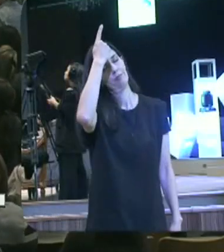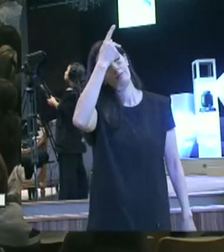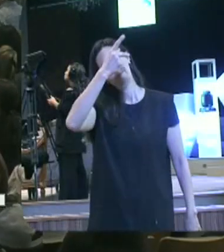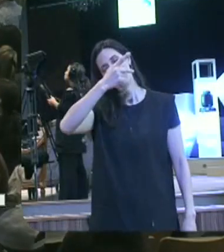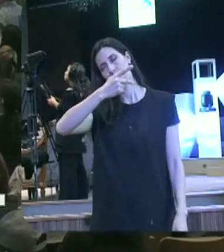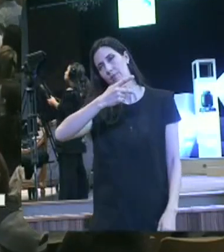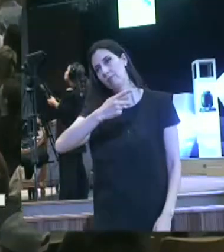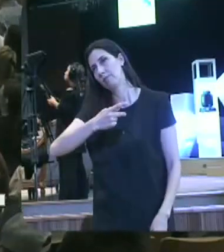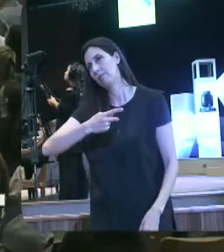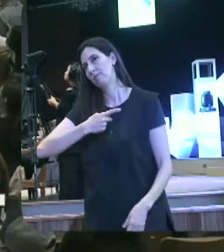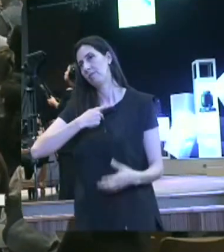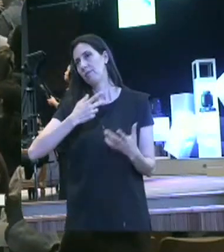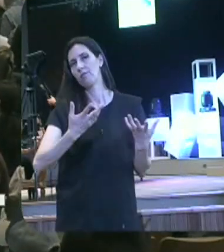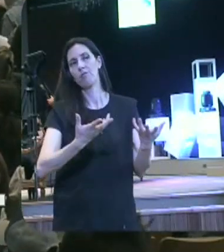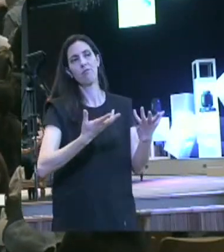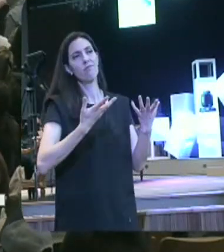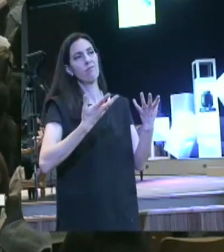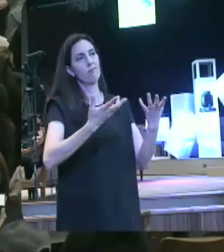independente,